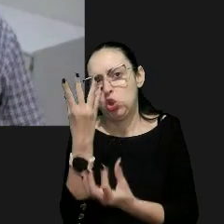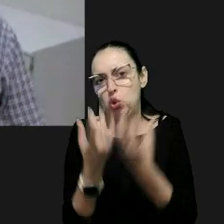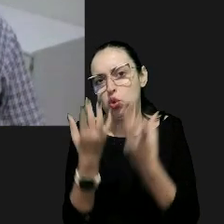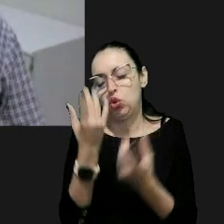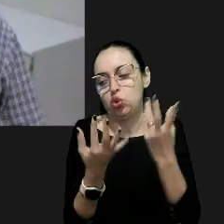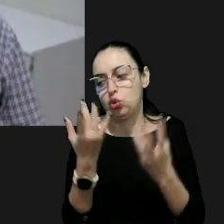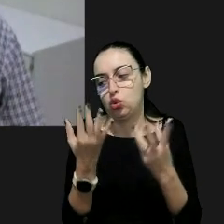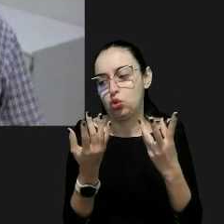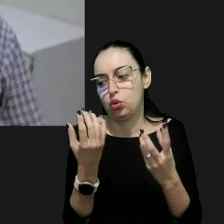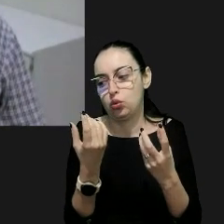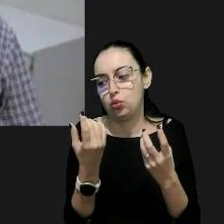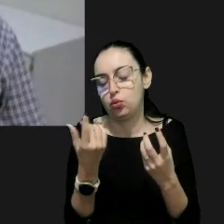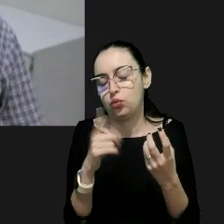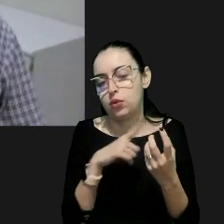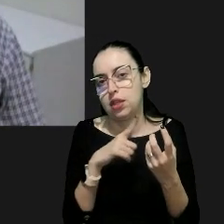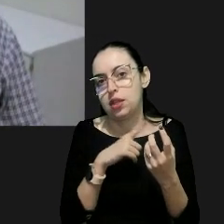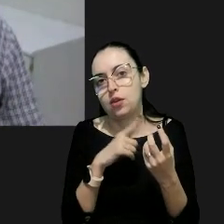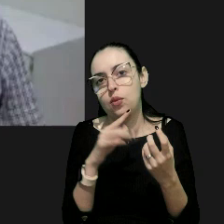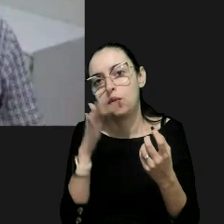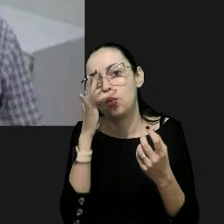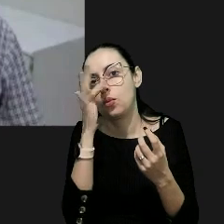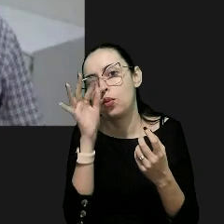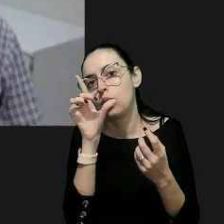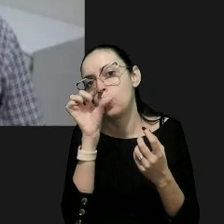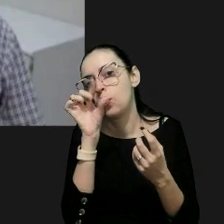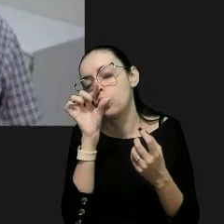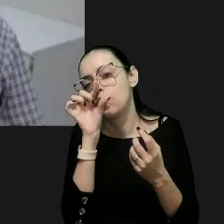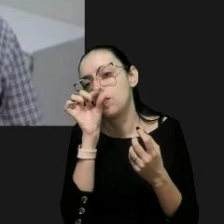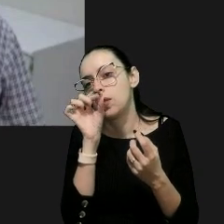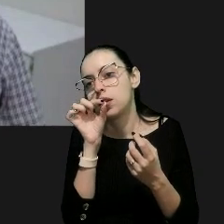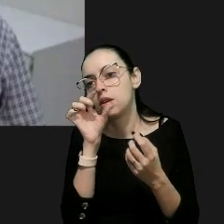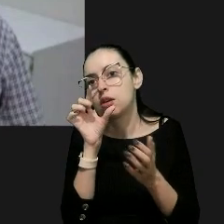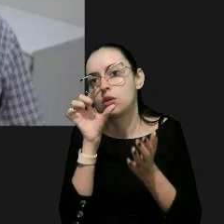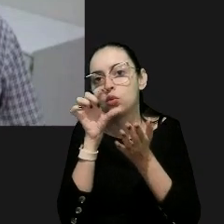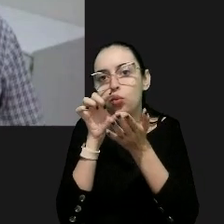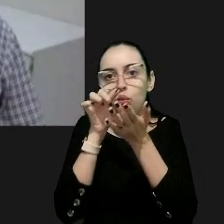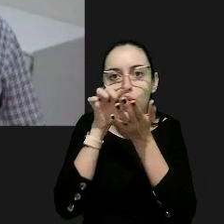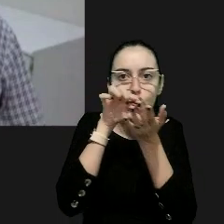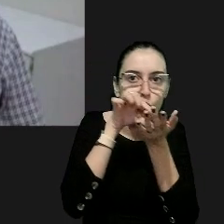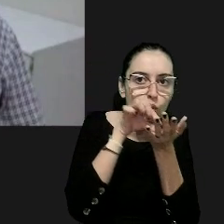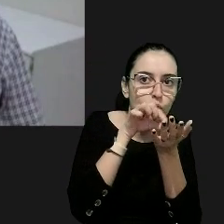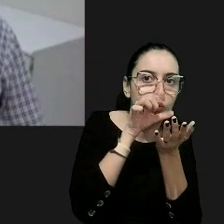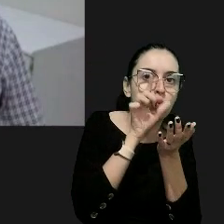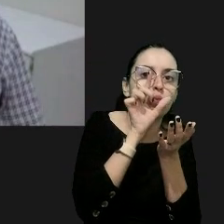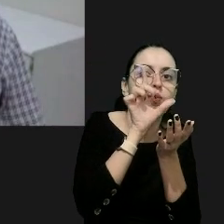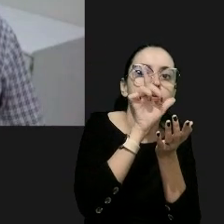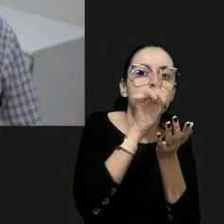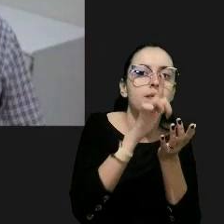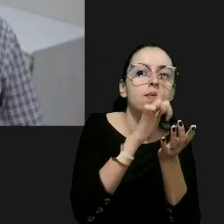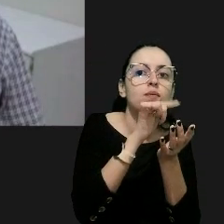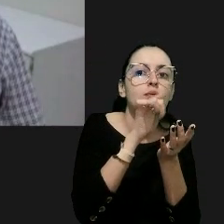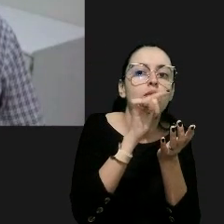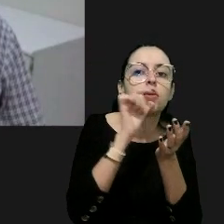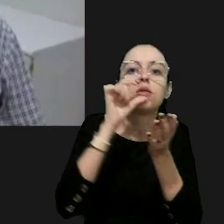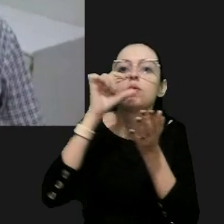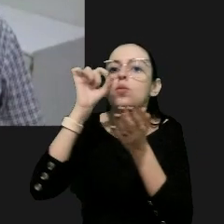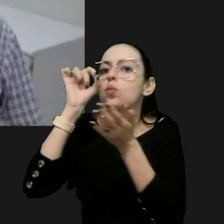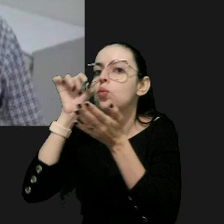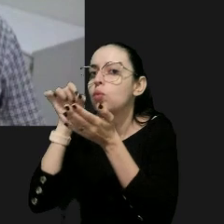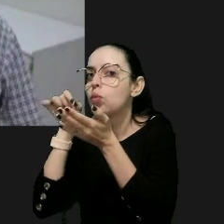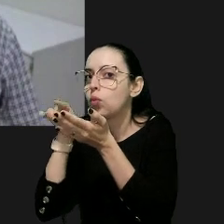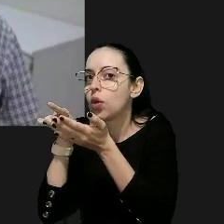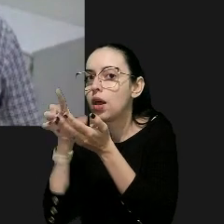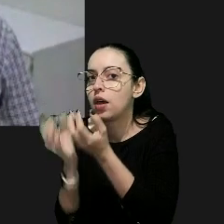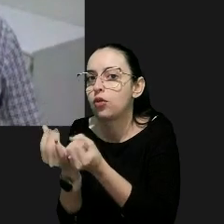A floresta estava pegando fogo. Aí tinha um bem-te-vi que enchia o biquinho de